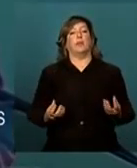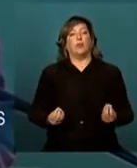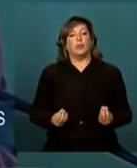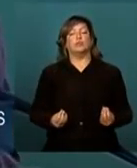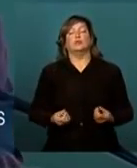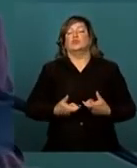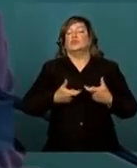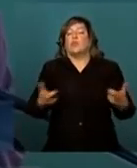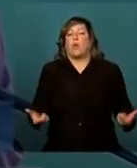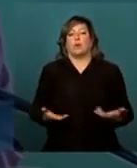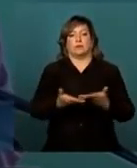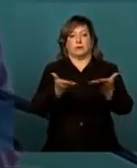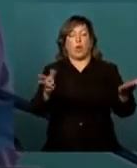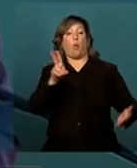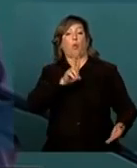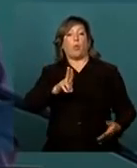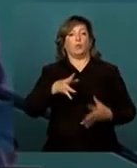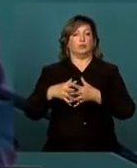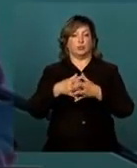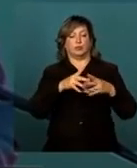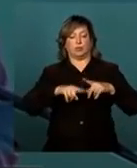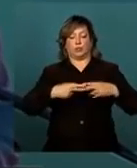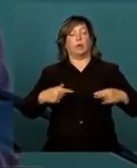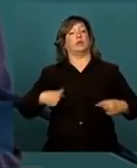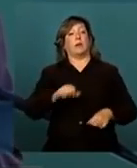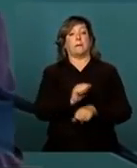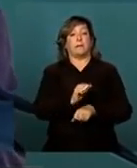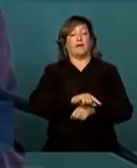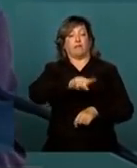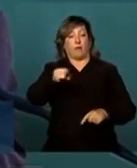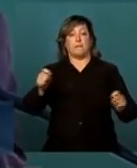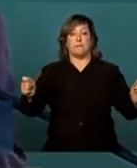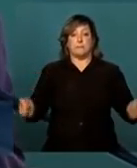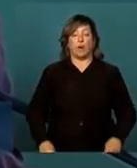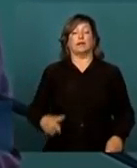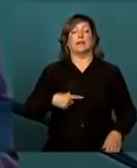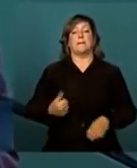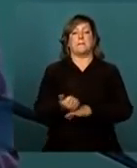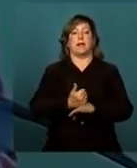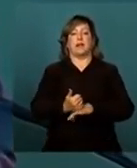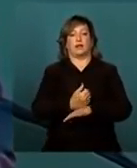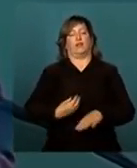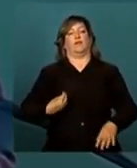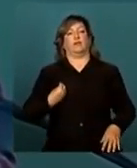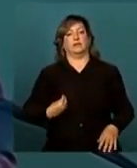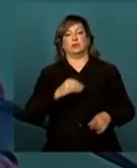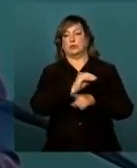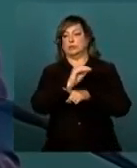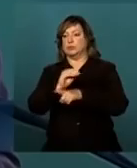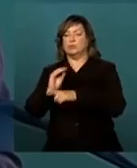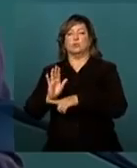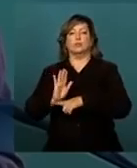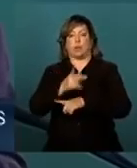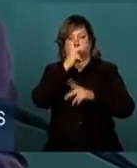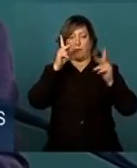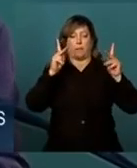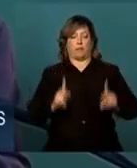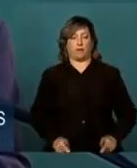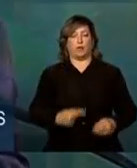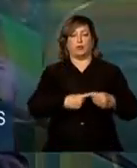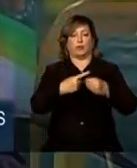muito sucesso no uso das máquinas, a gente espera que com isso vocês possam ter melhores condições de prestar serviços à população